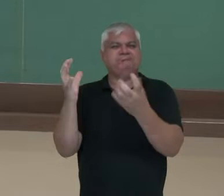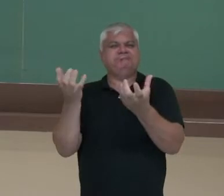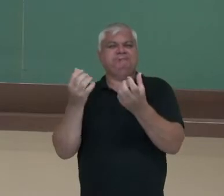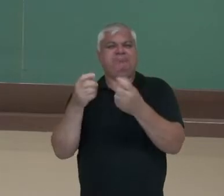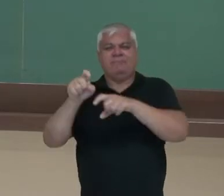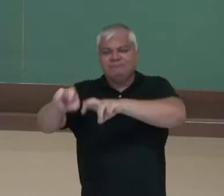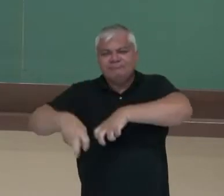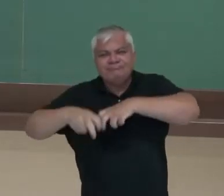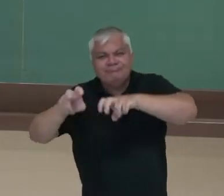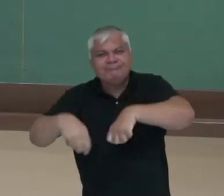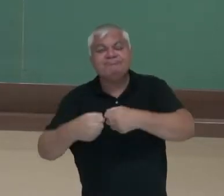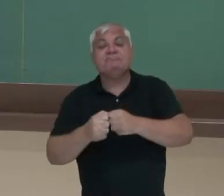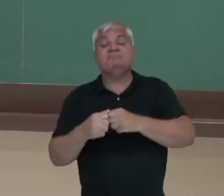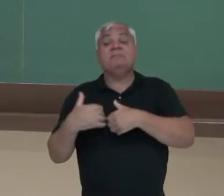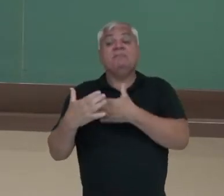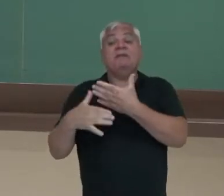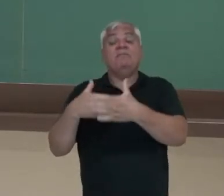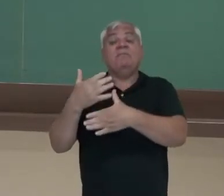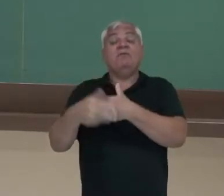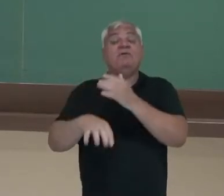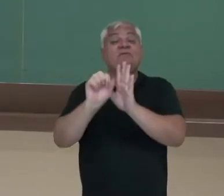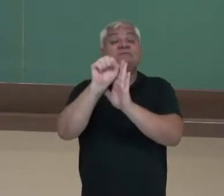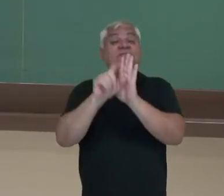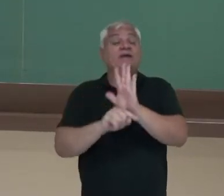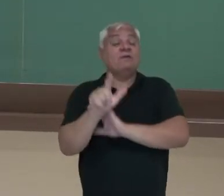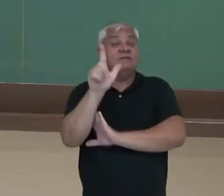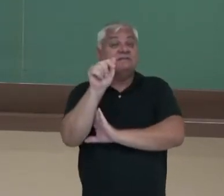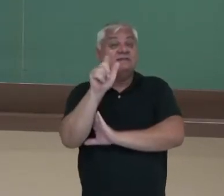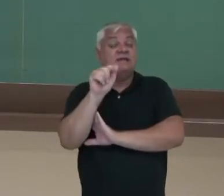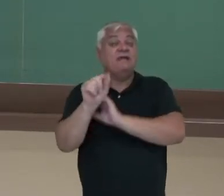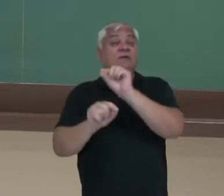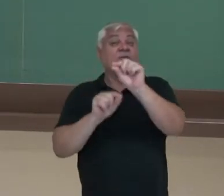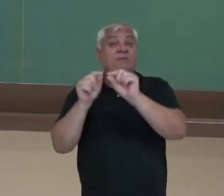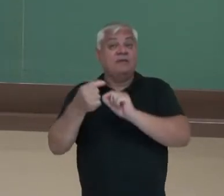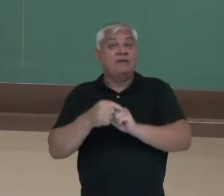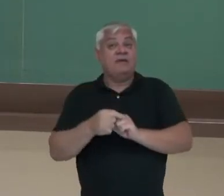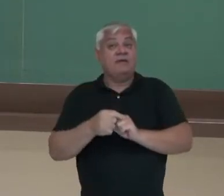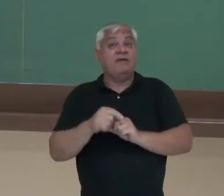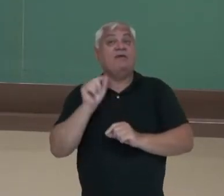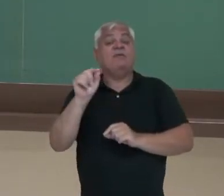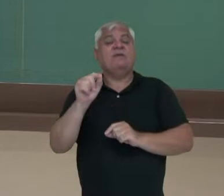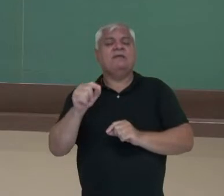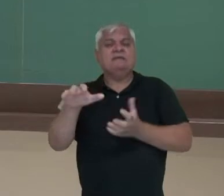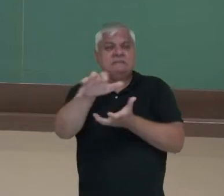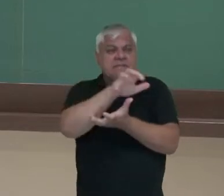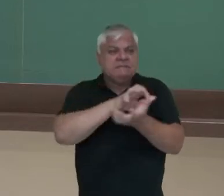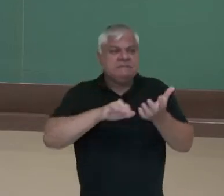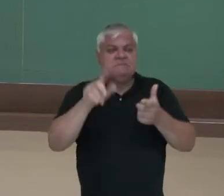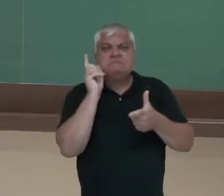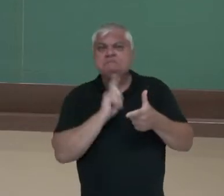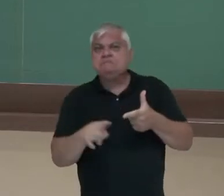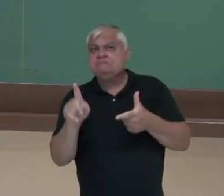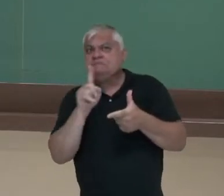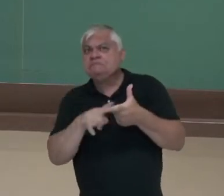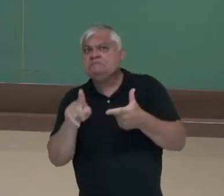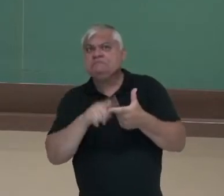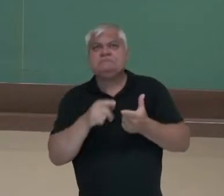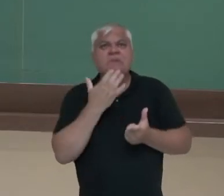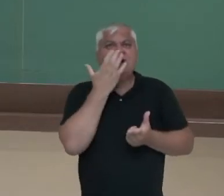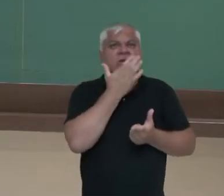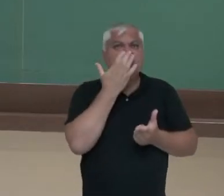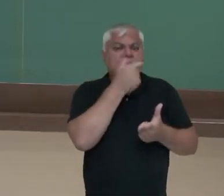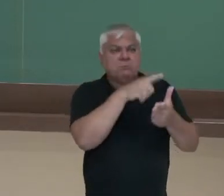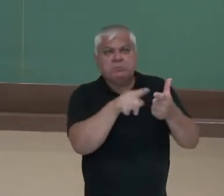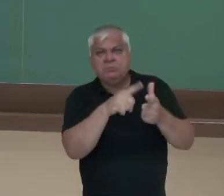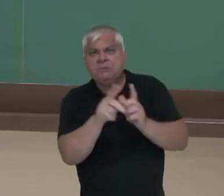Depois, a partir do século XVII, depois de cento e poucos anos, né, principalmente por causa dessa crise da economia do açúcar,